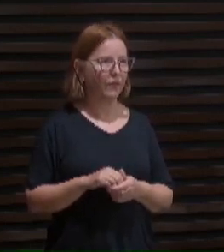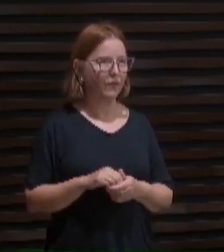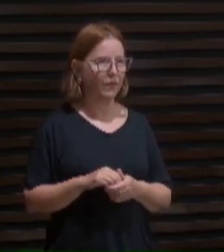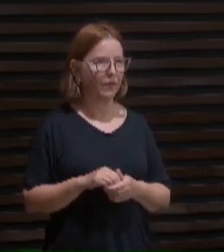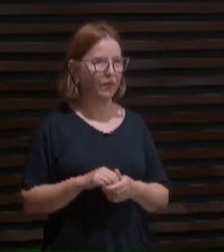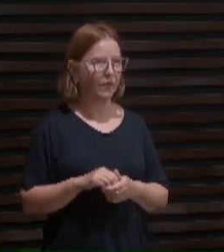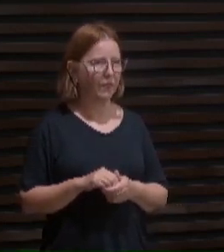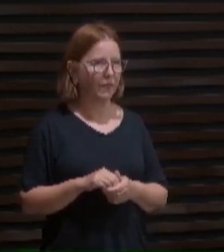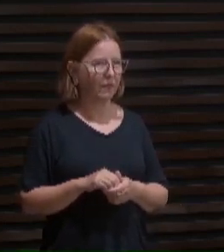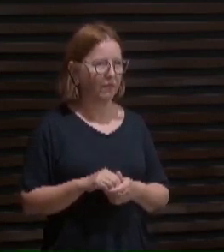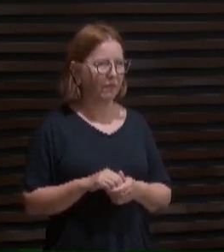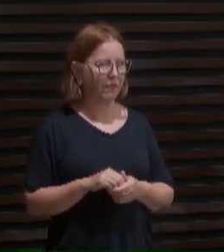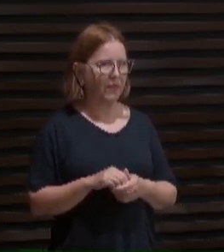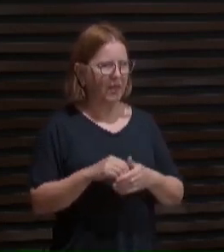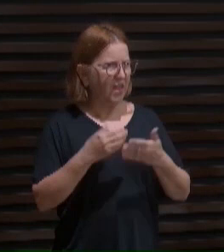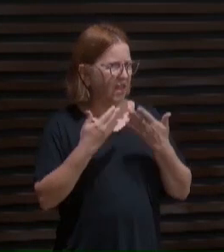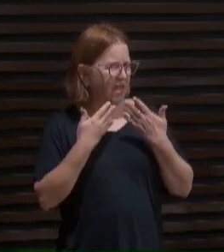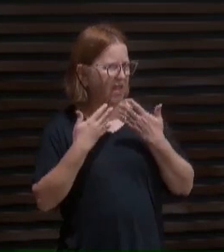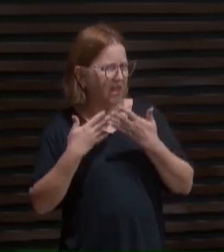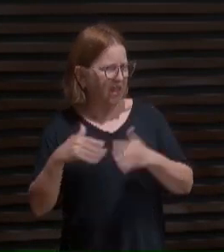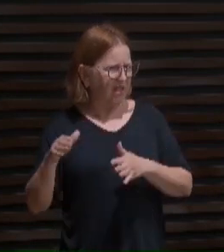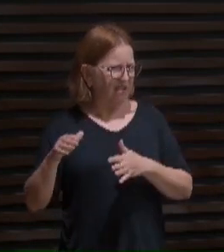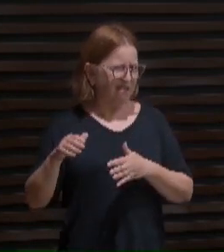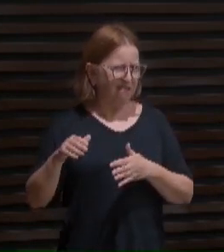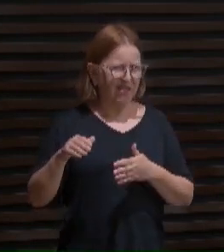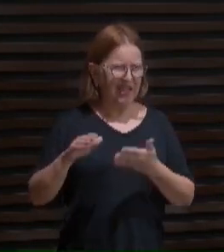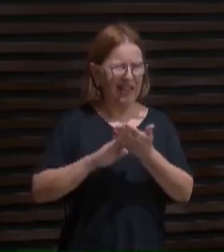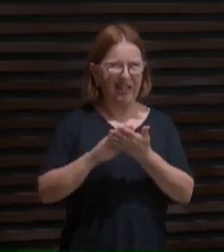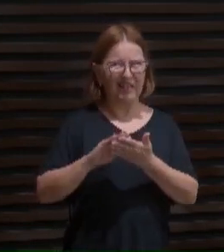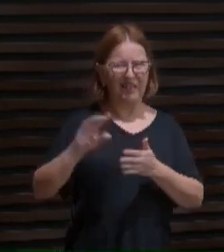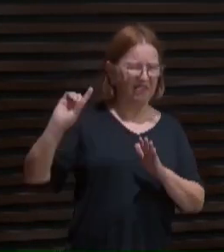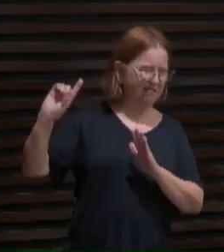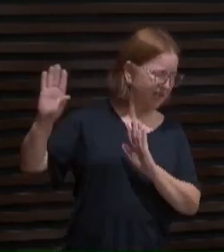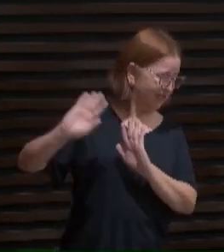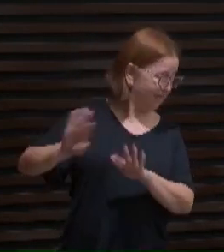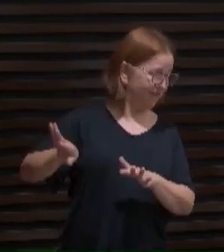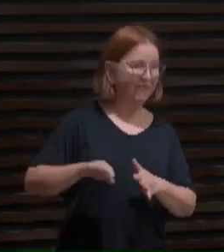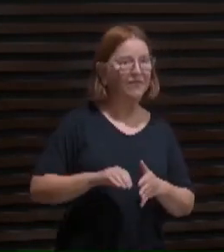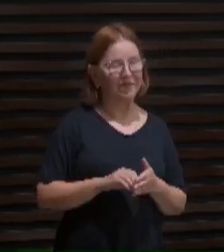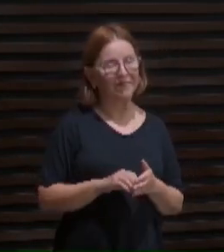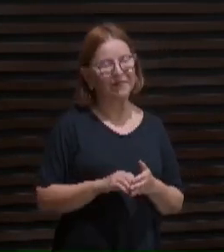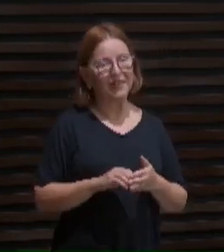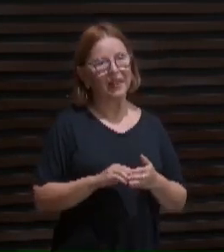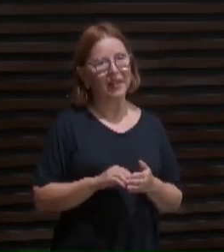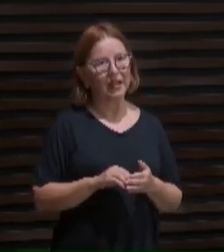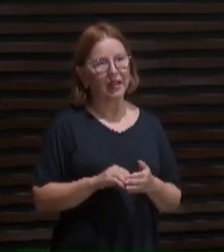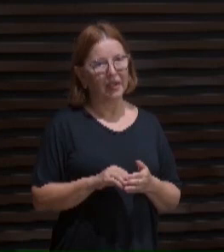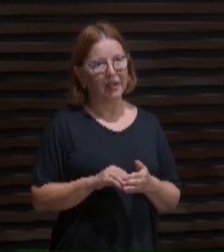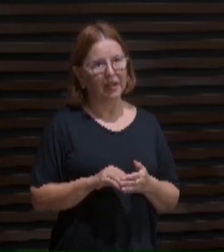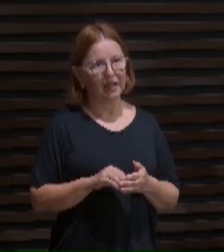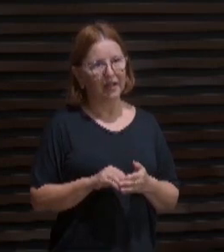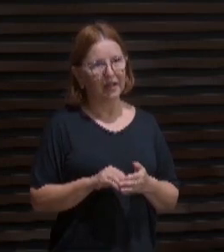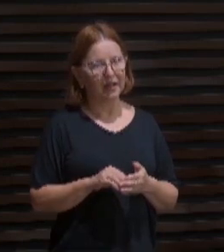fora, pós-Éden, fora do projeto, ele fica em segundo lugar. Já falei isso aqui, mas vamos olhar como que